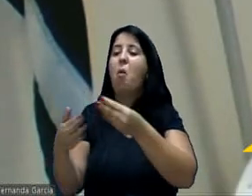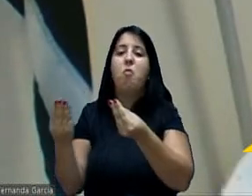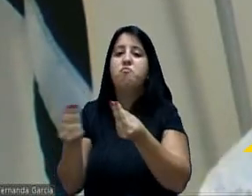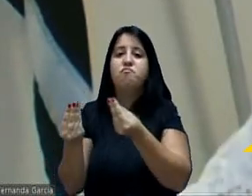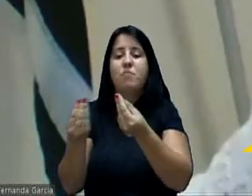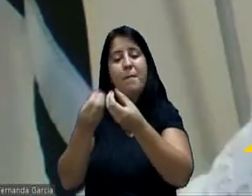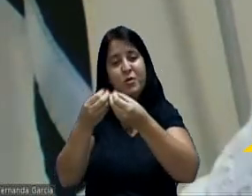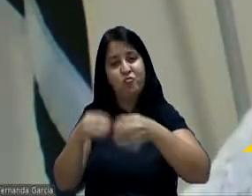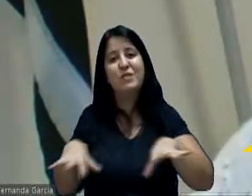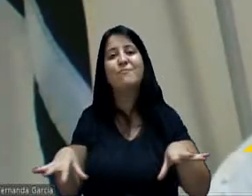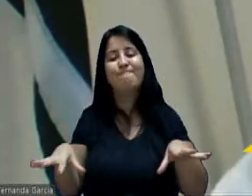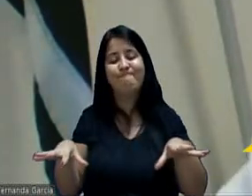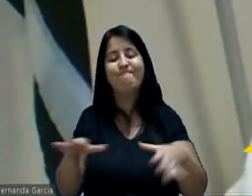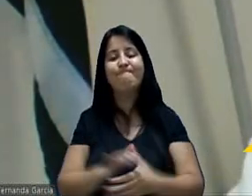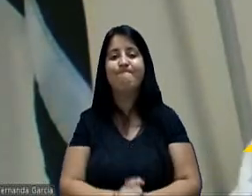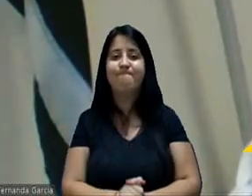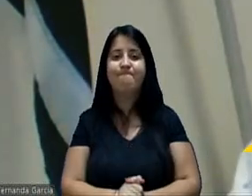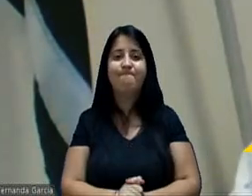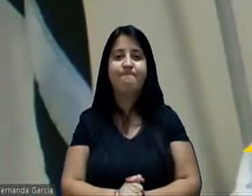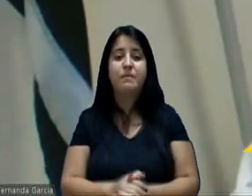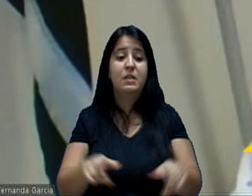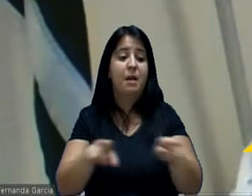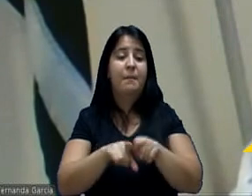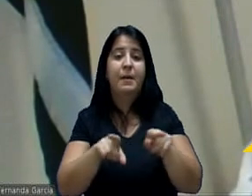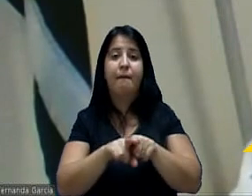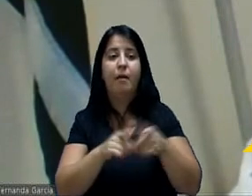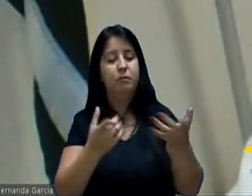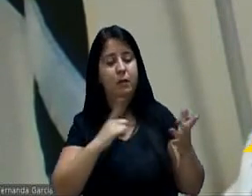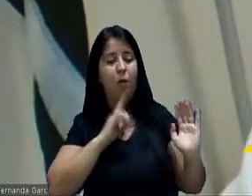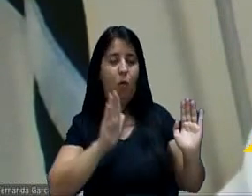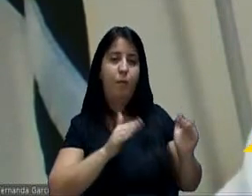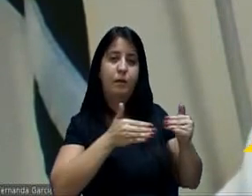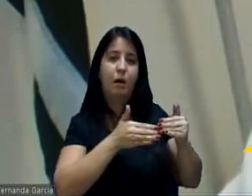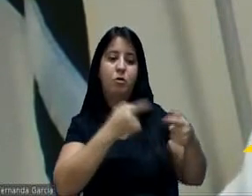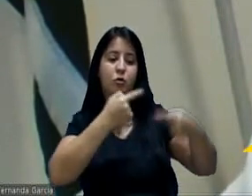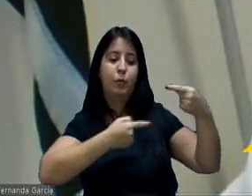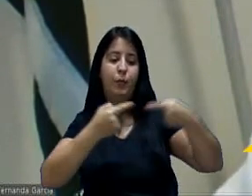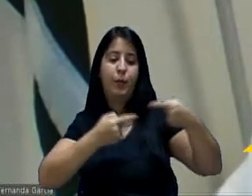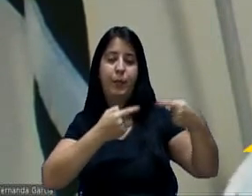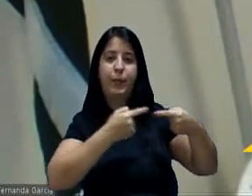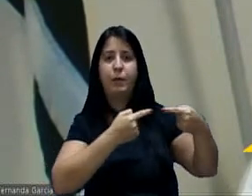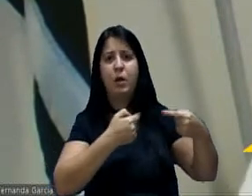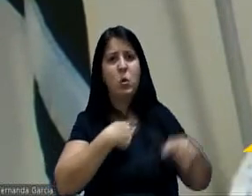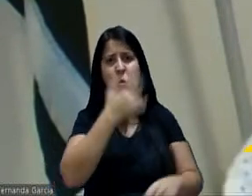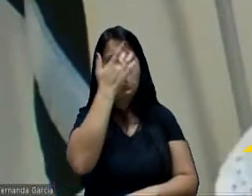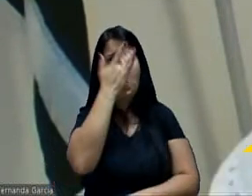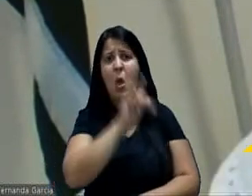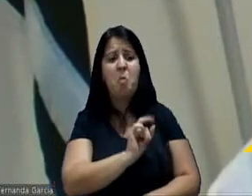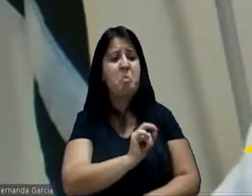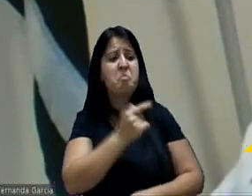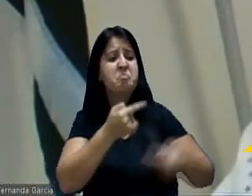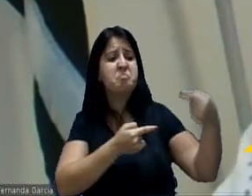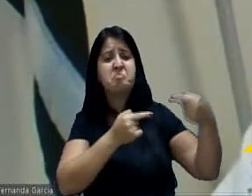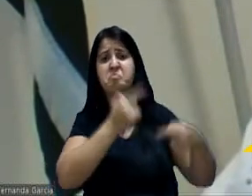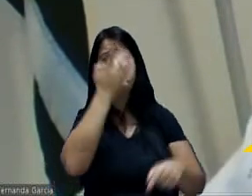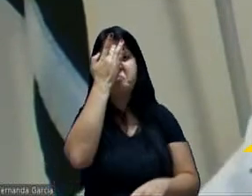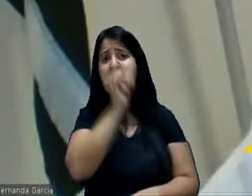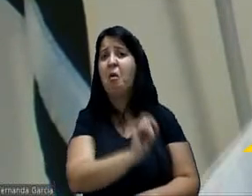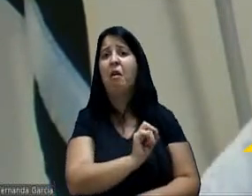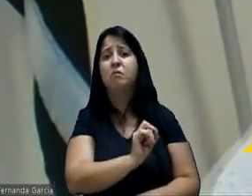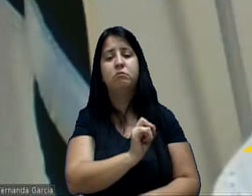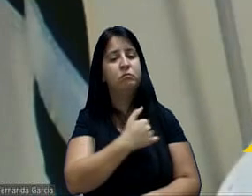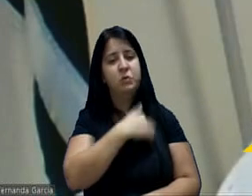não abre também, né? Por mais que tenha um comitê aí discutindo o Covid, eu não sei o que está sendo discutido, não é aberto, não há